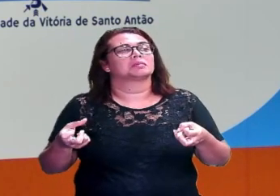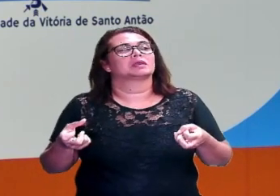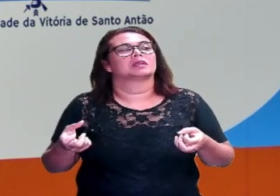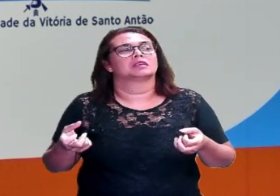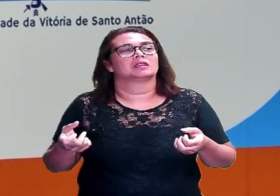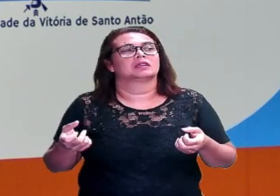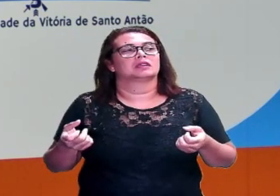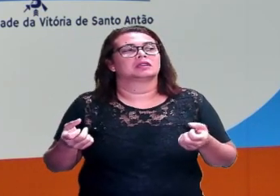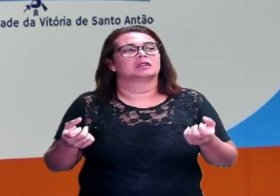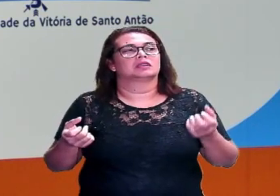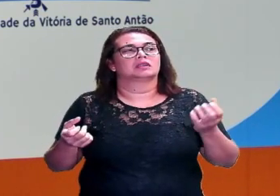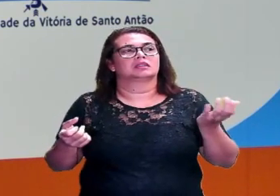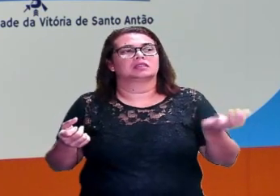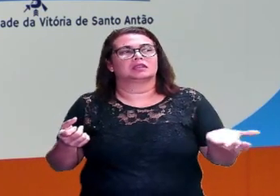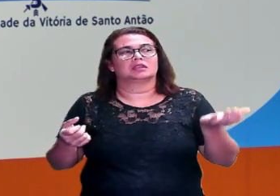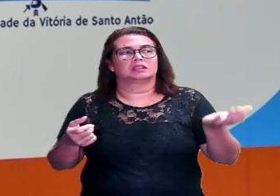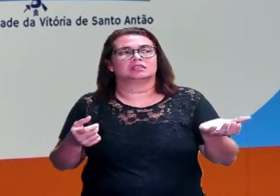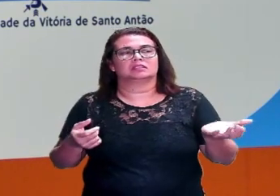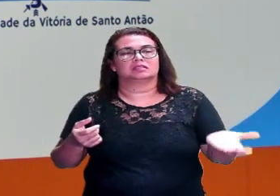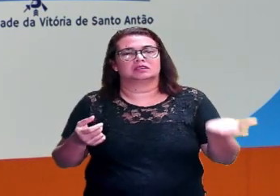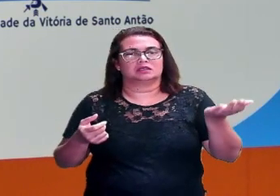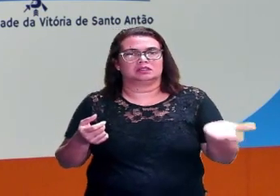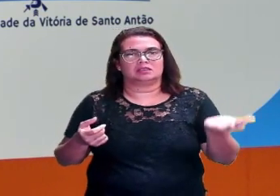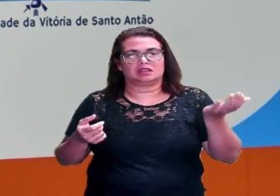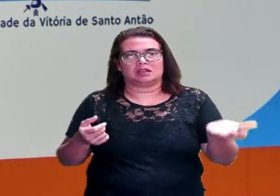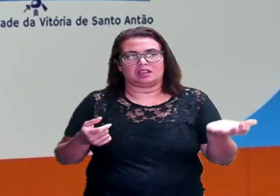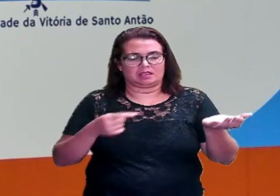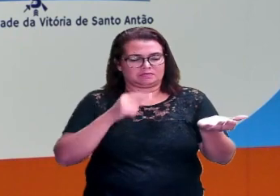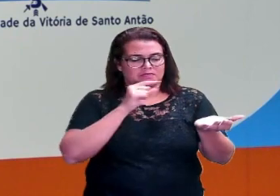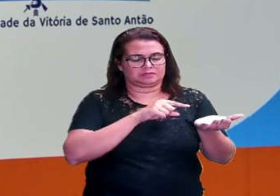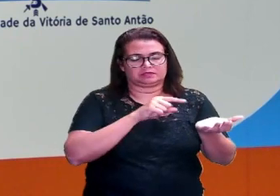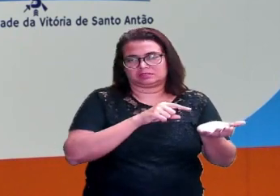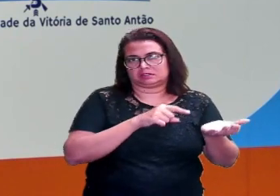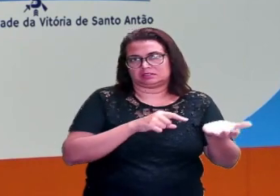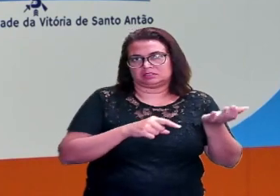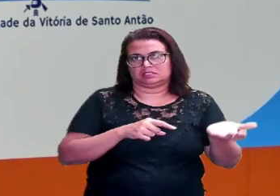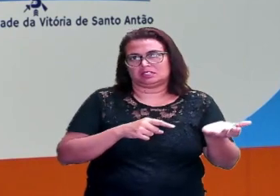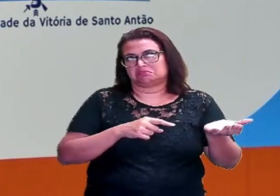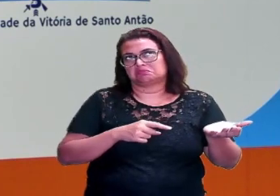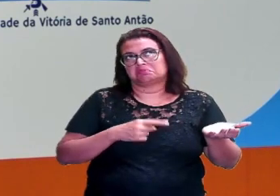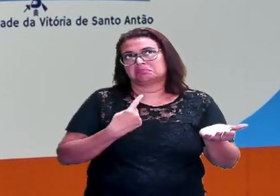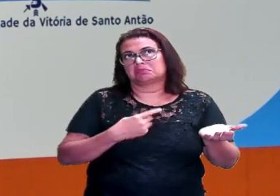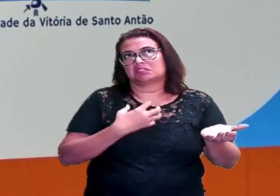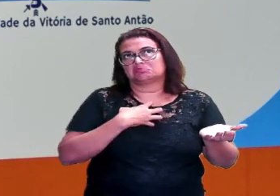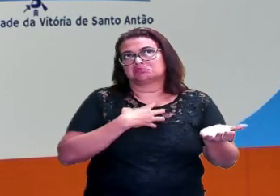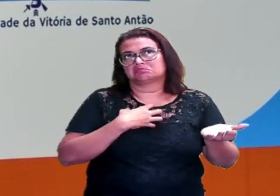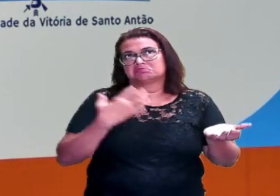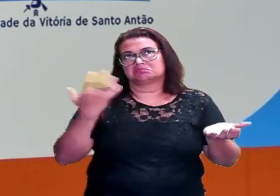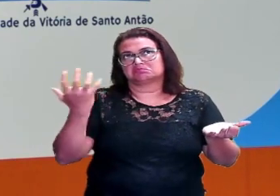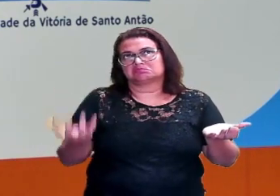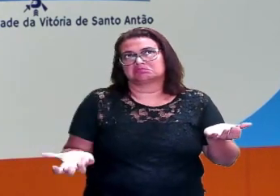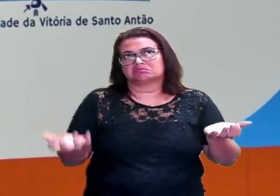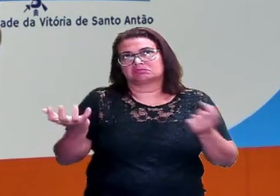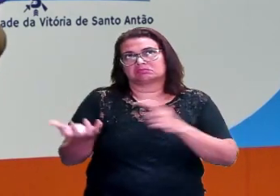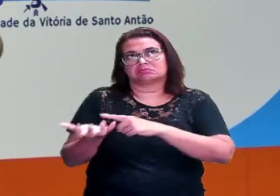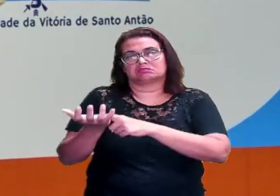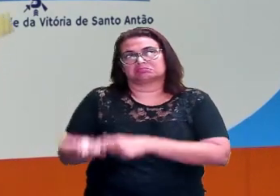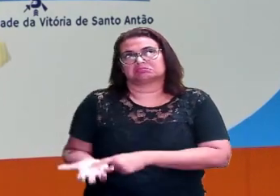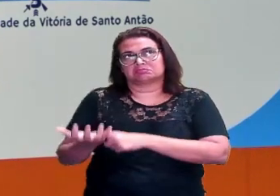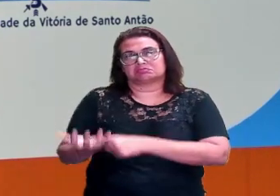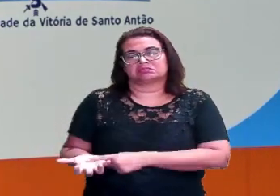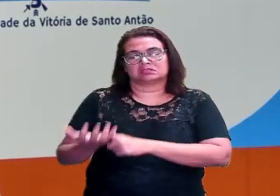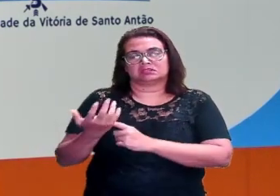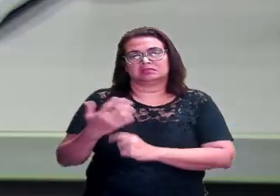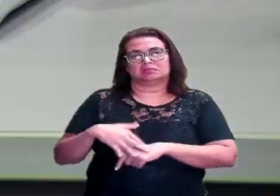esse objeto aqui, ele é mais leve, porque ele não pesa tanto a minha mão, e esse aqui já dá um peso maior. Se